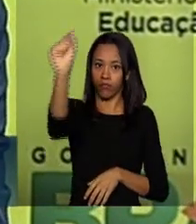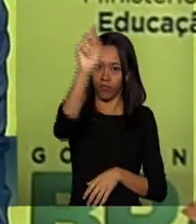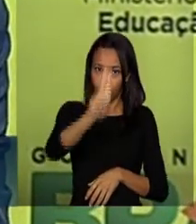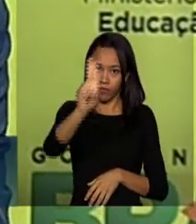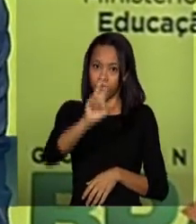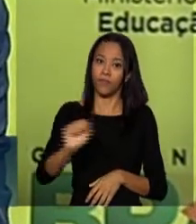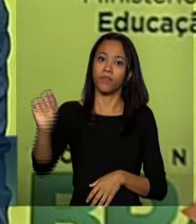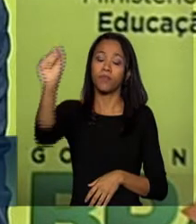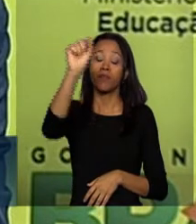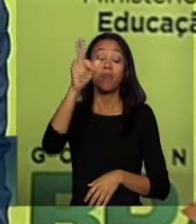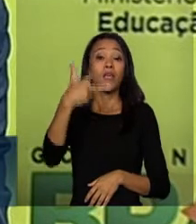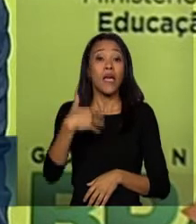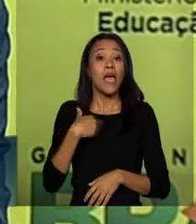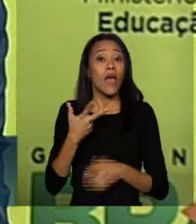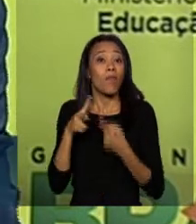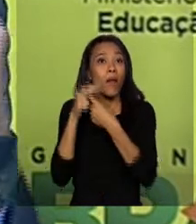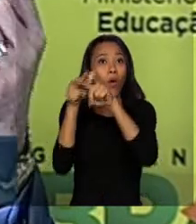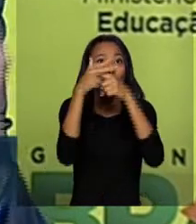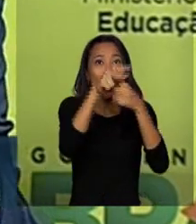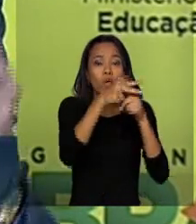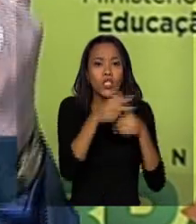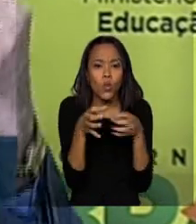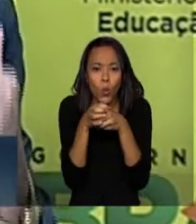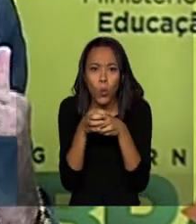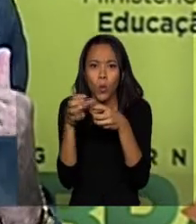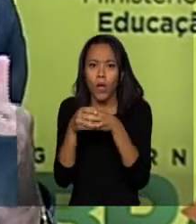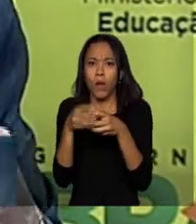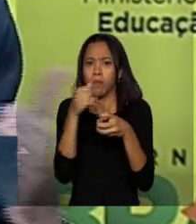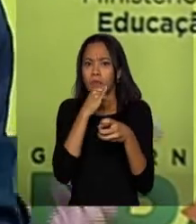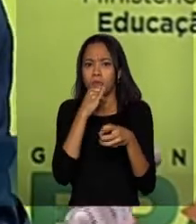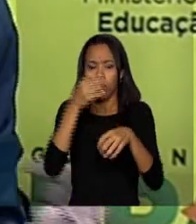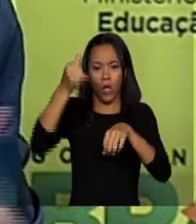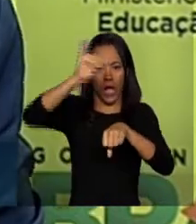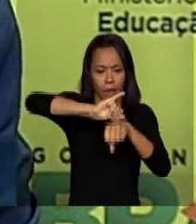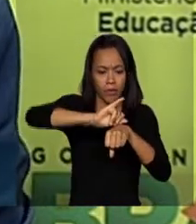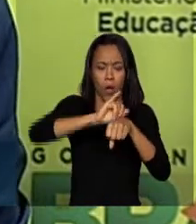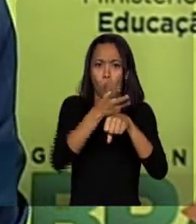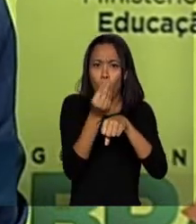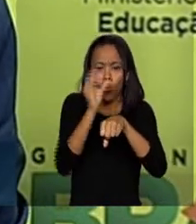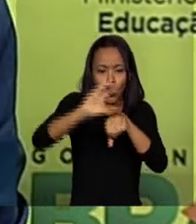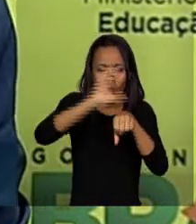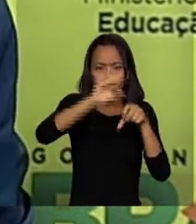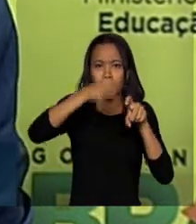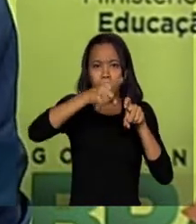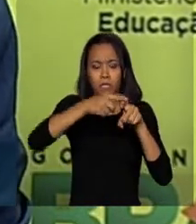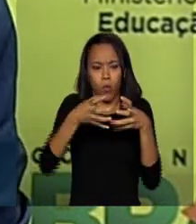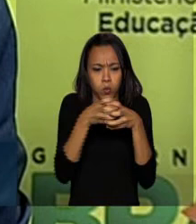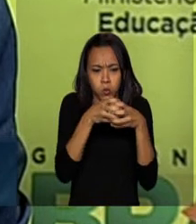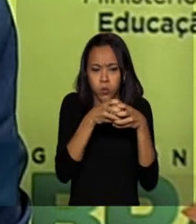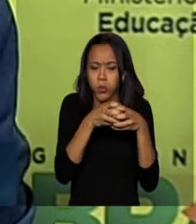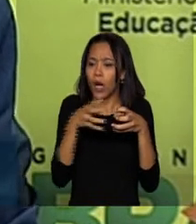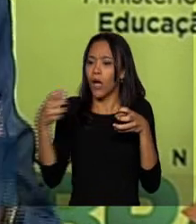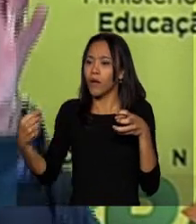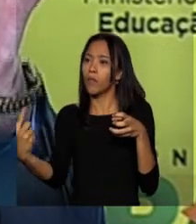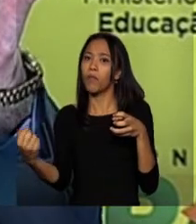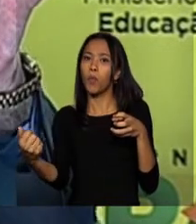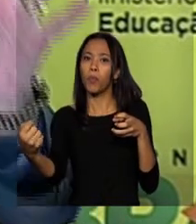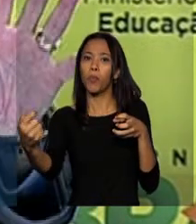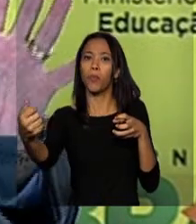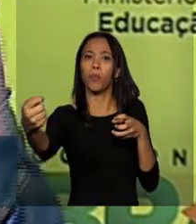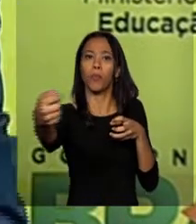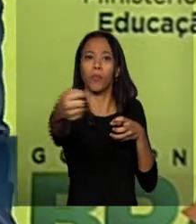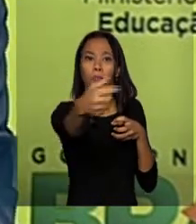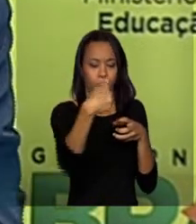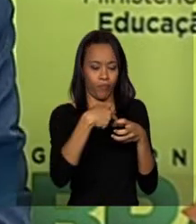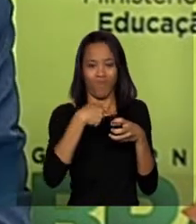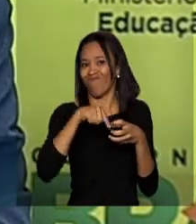e permitindo que, através de estudos prévios feitos pelo Ministério da Saúde e o Ministério da Educação,